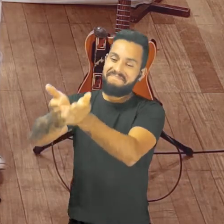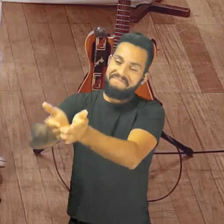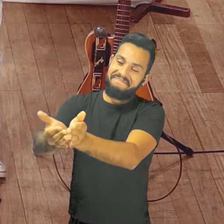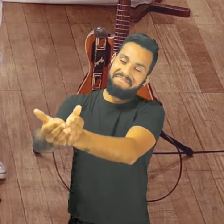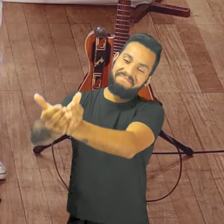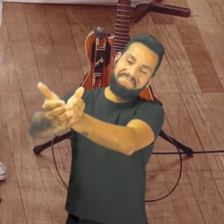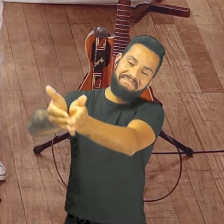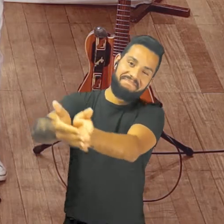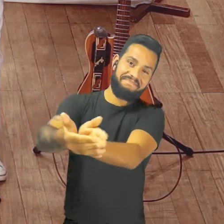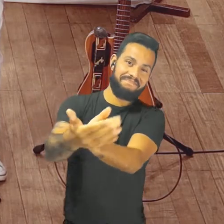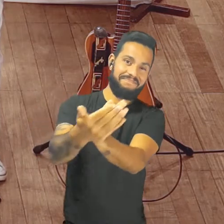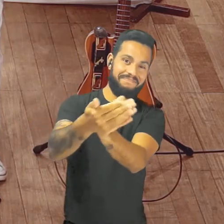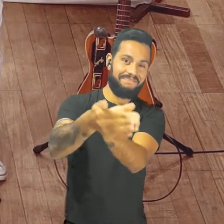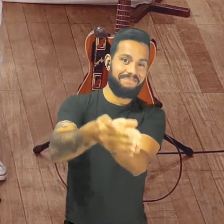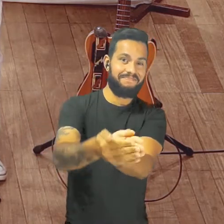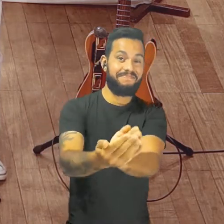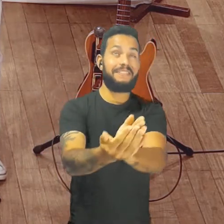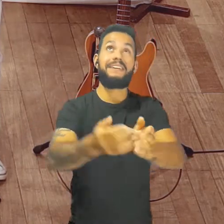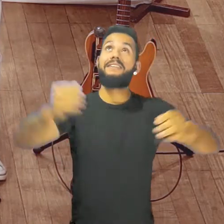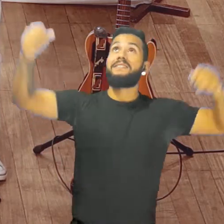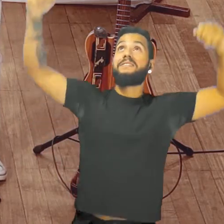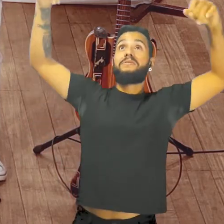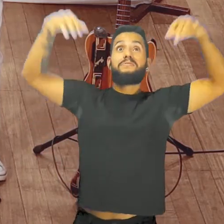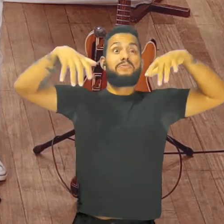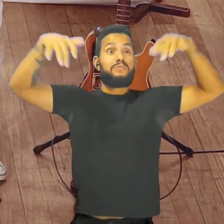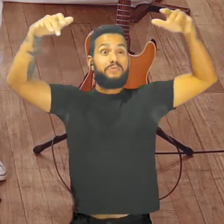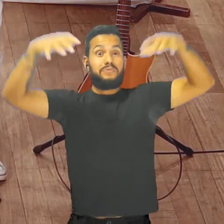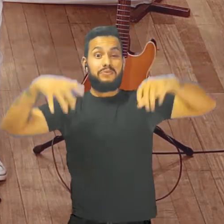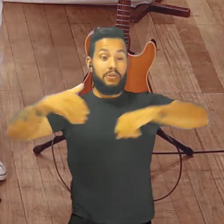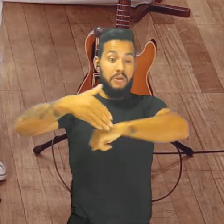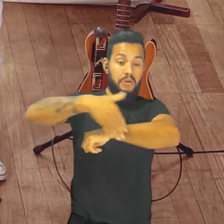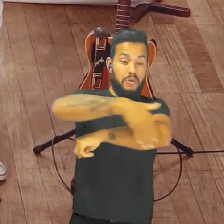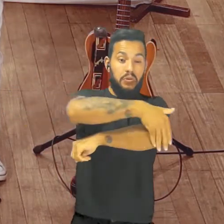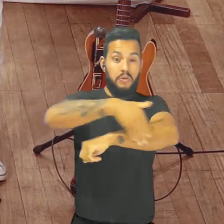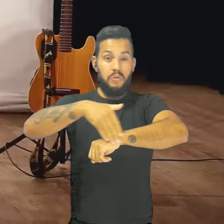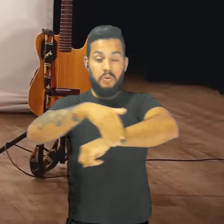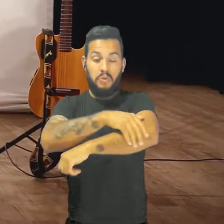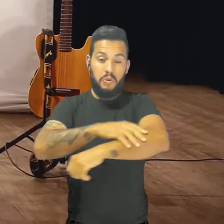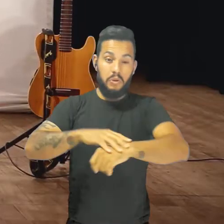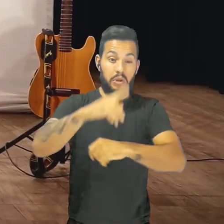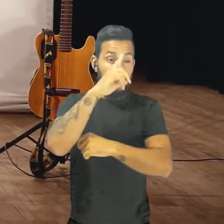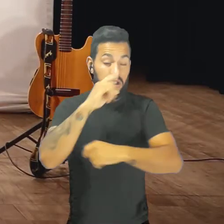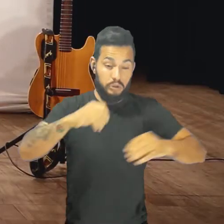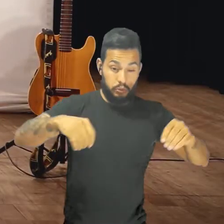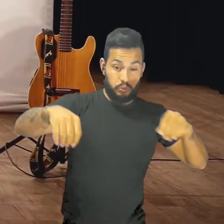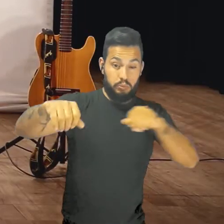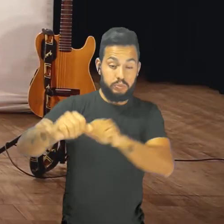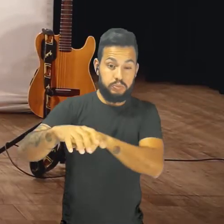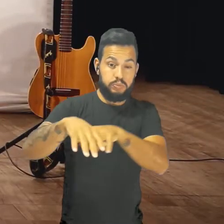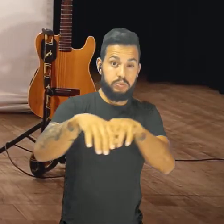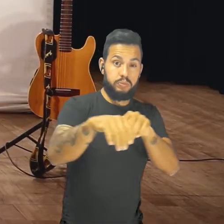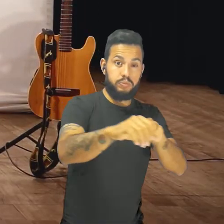flutuar. A água da chuva invadiu a rua, sacolas de lixo e